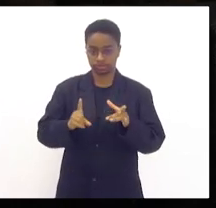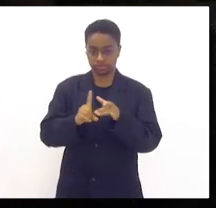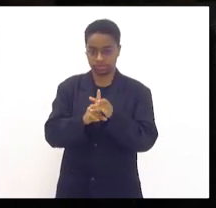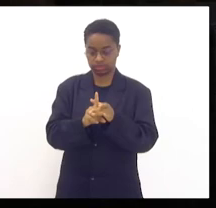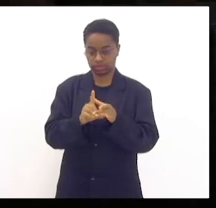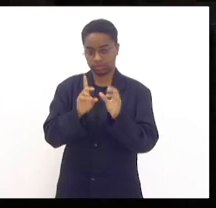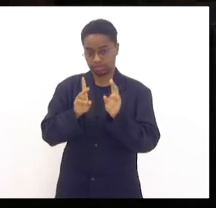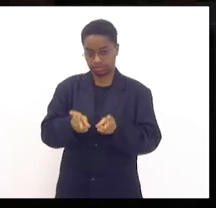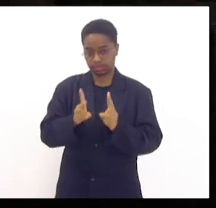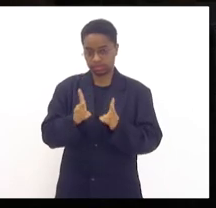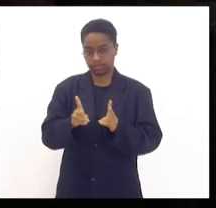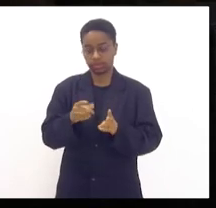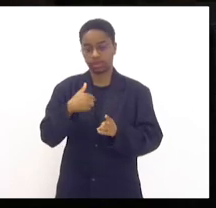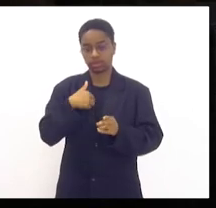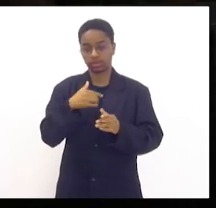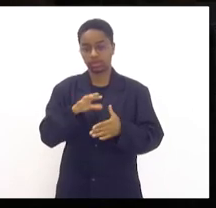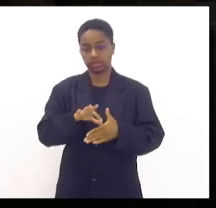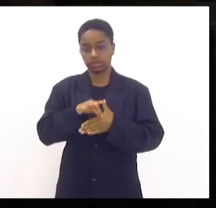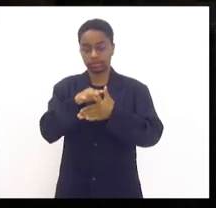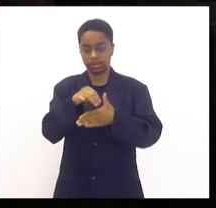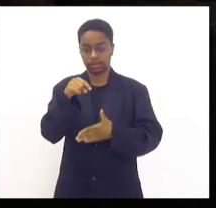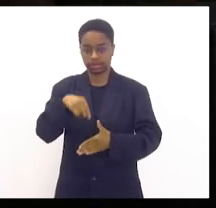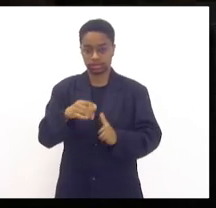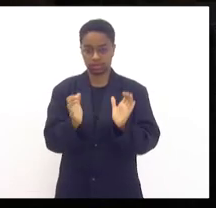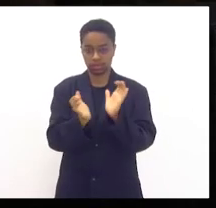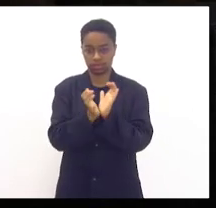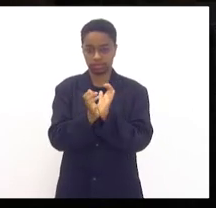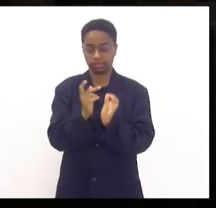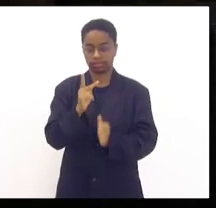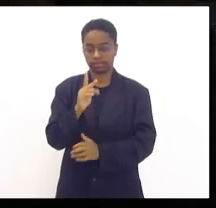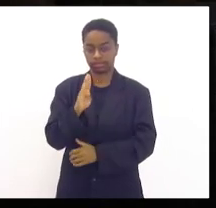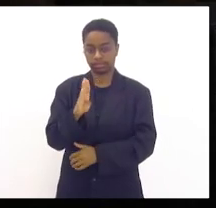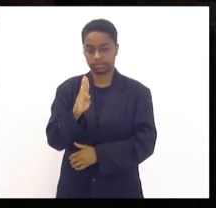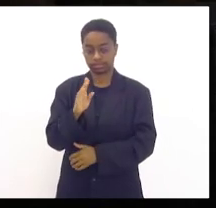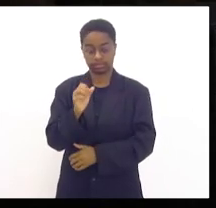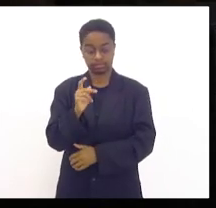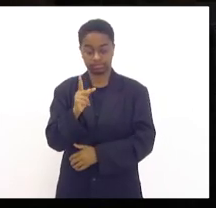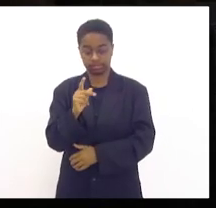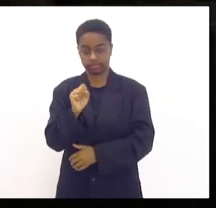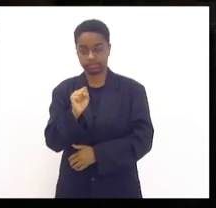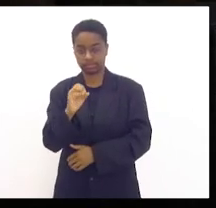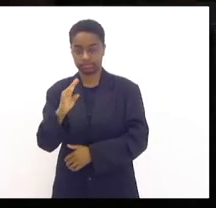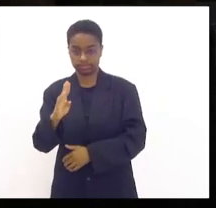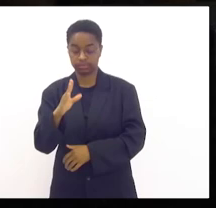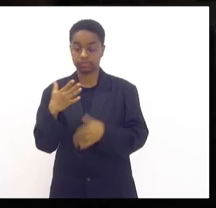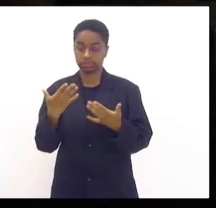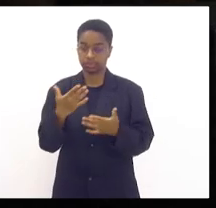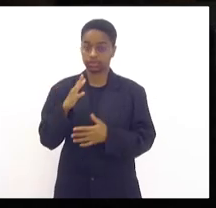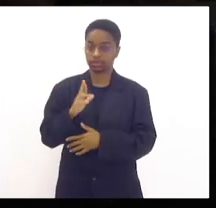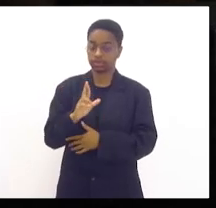e lidero aqui a bancada do PSD. Então, em nome da minha bancada,